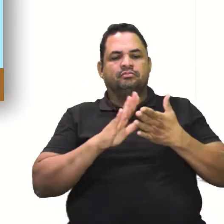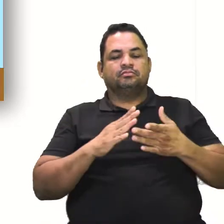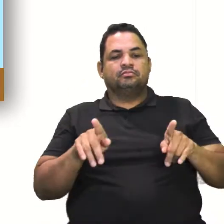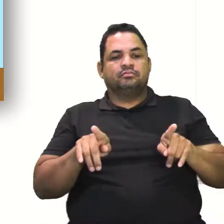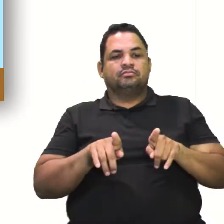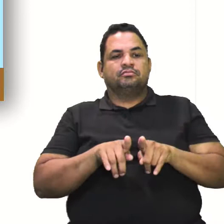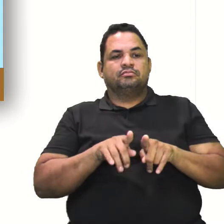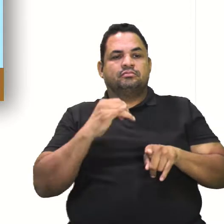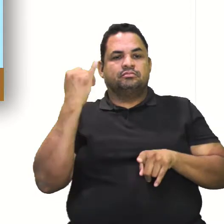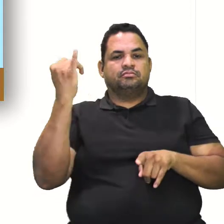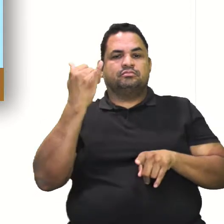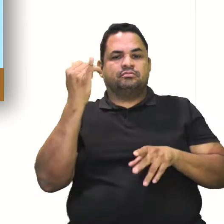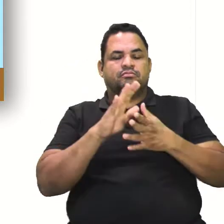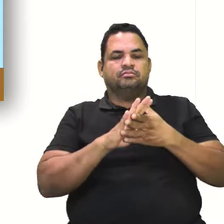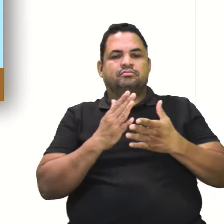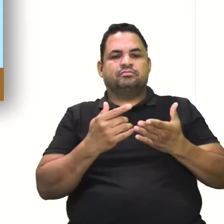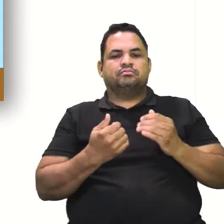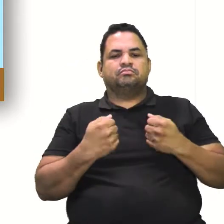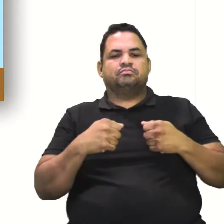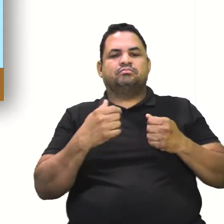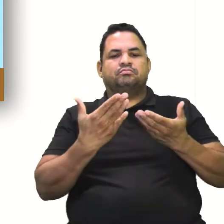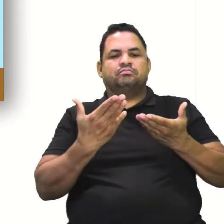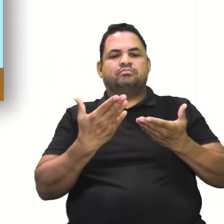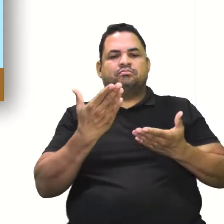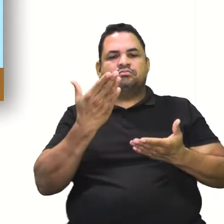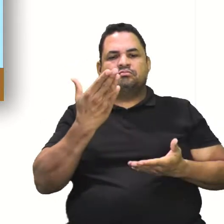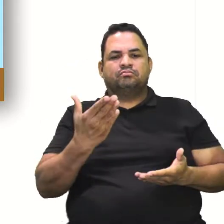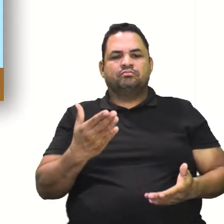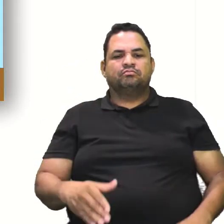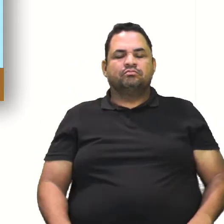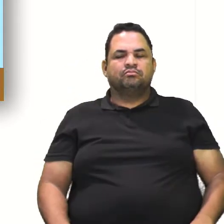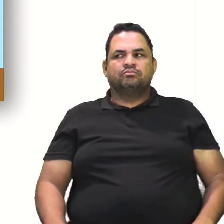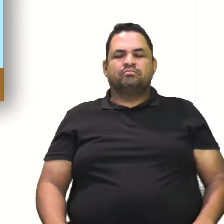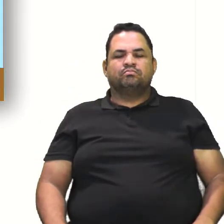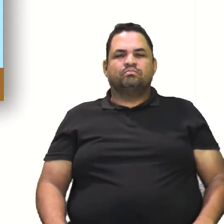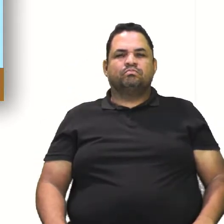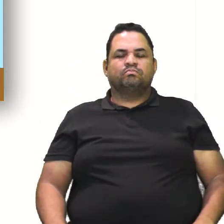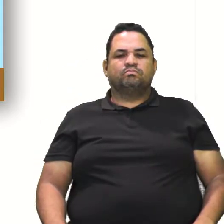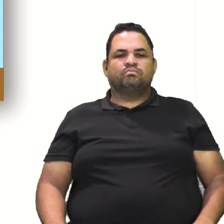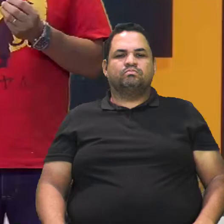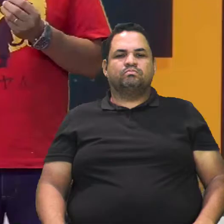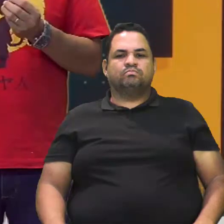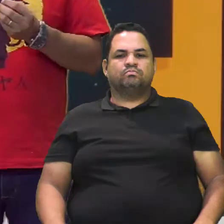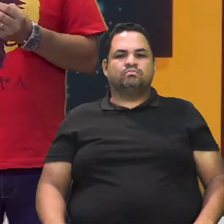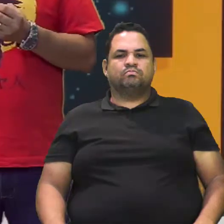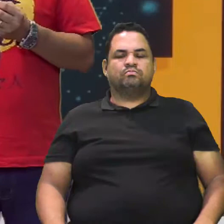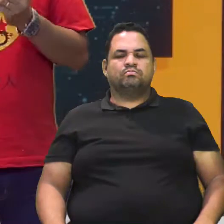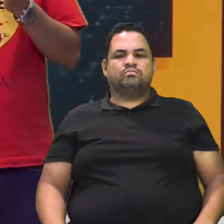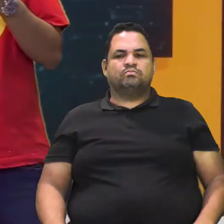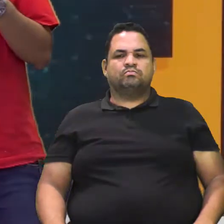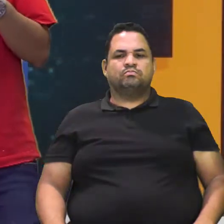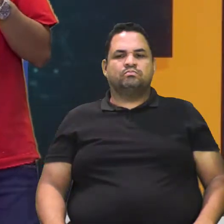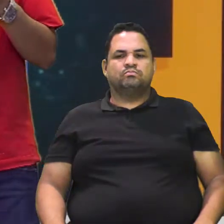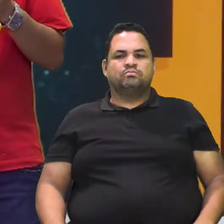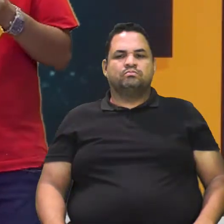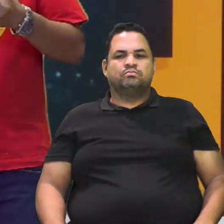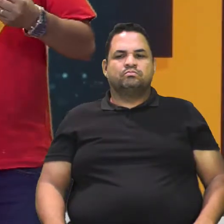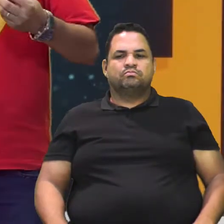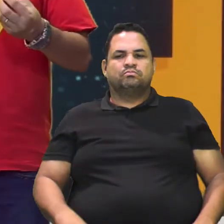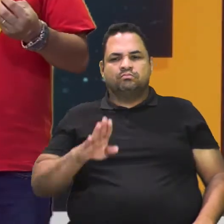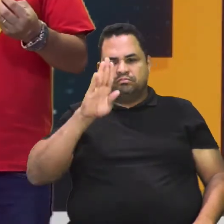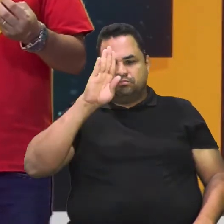ressaltar também, né, por exemplo, uma das grandes, como é que a gente pode colocar assim, os